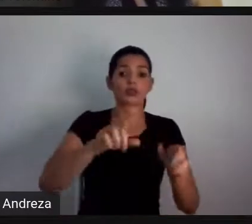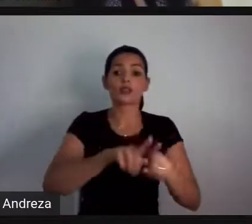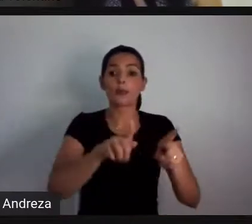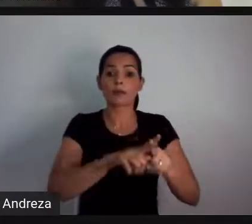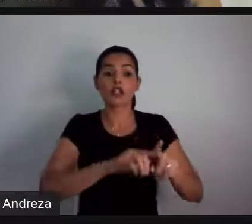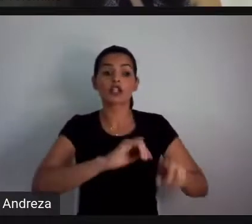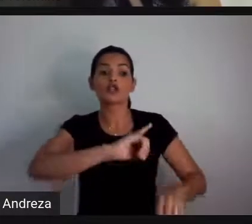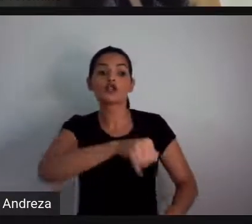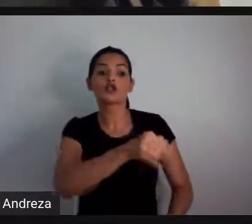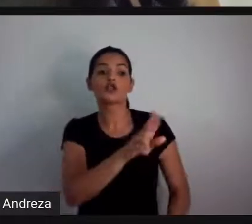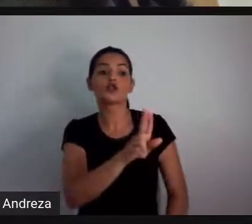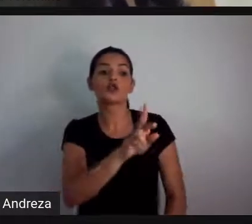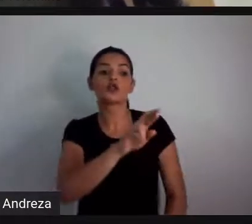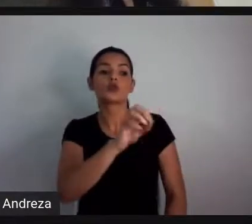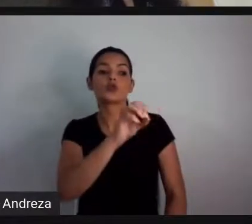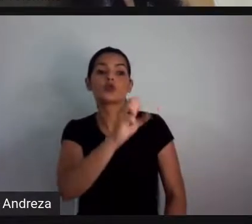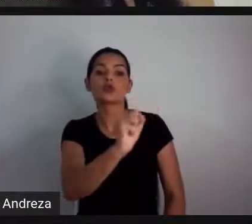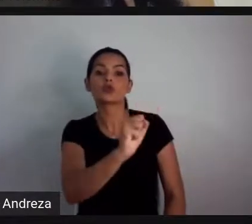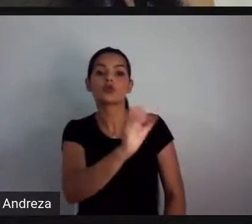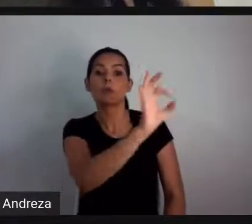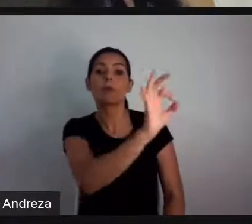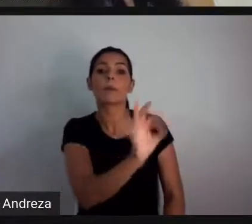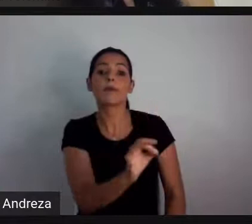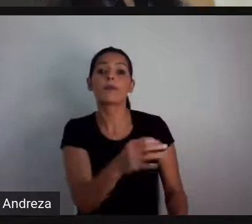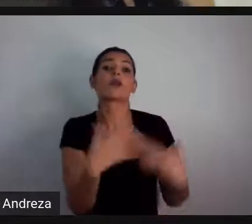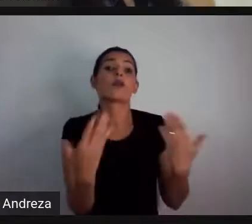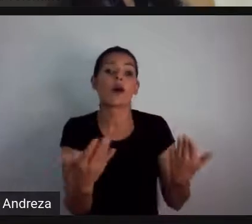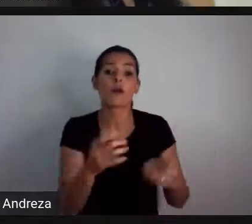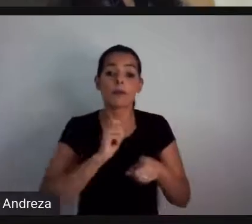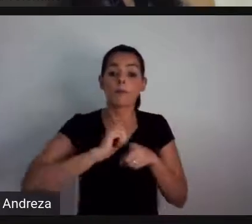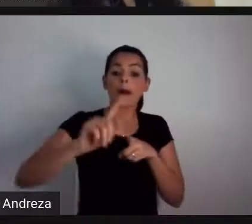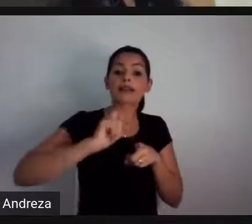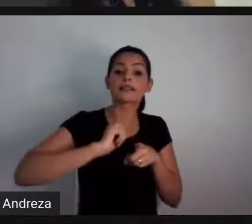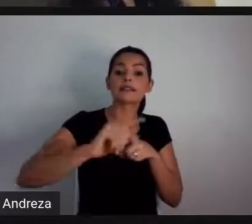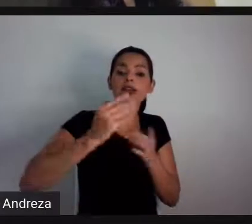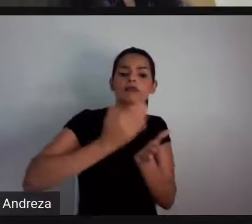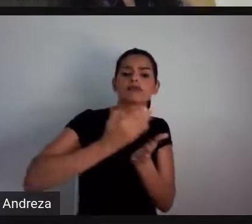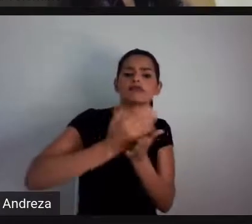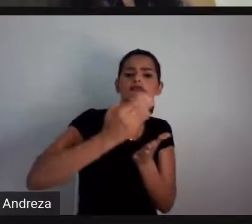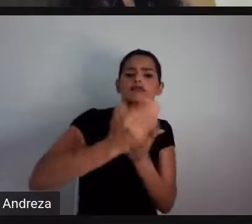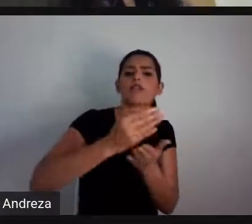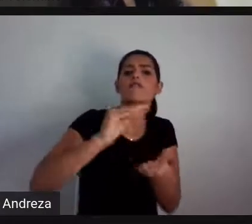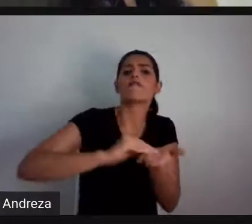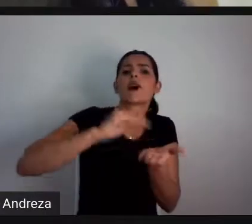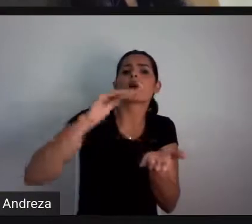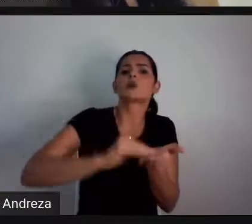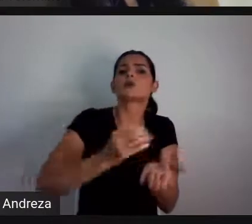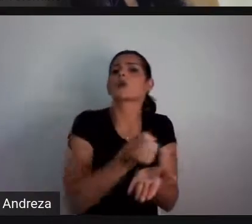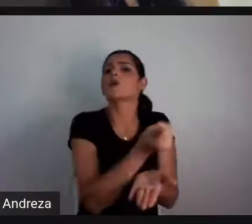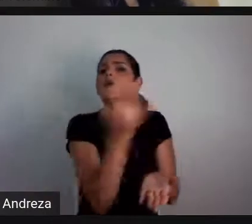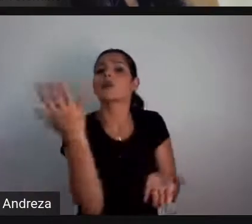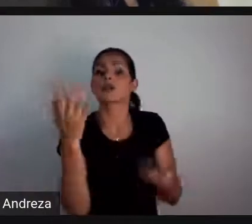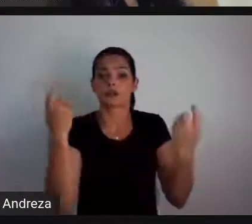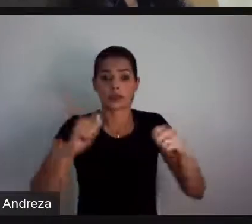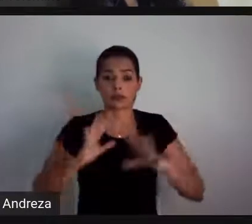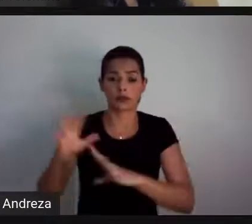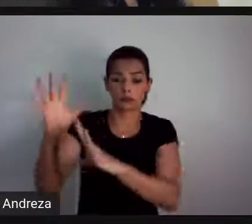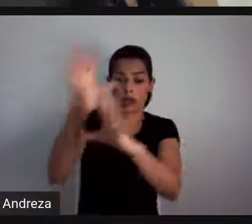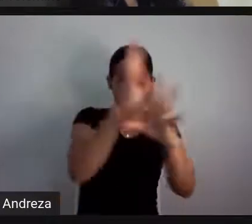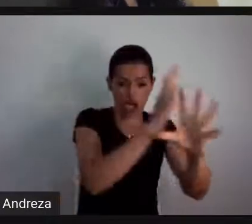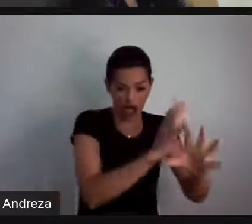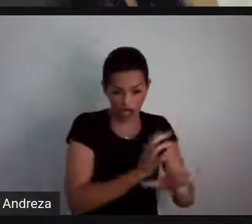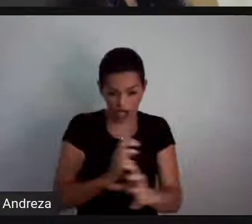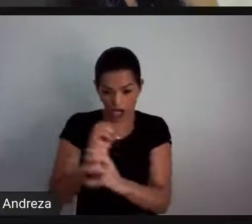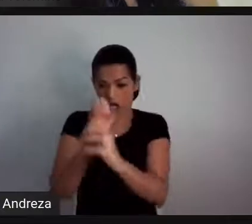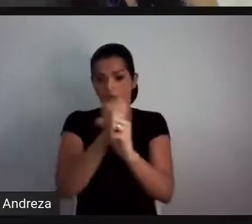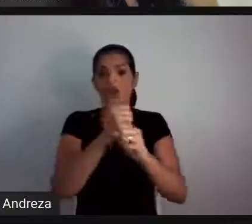ela contratou com essas instituições, qual o número de parcelas que ainda faltam. Eu acho que isso é muito importante porque muitas pessoas não têm